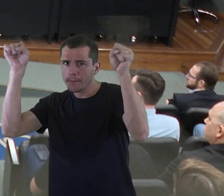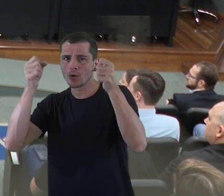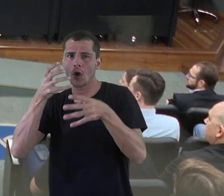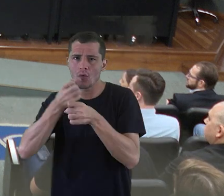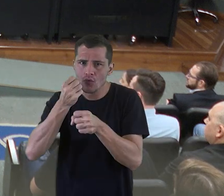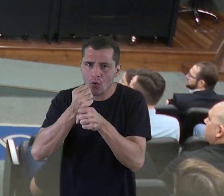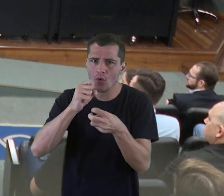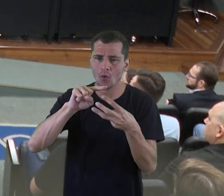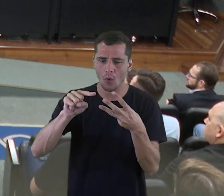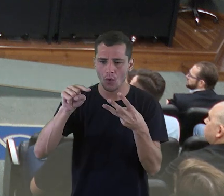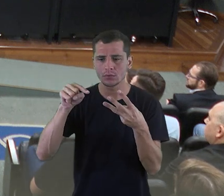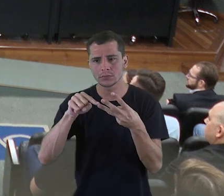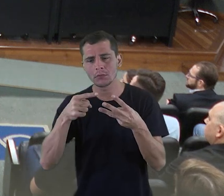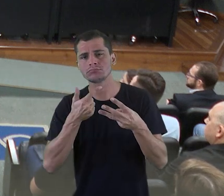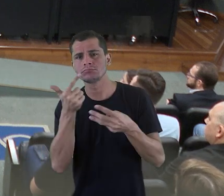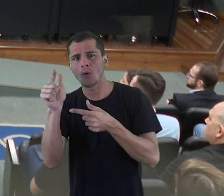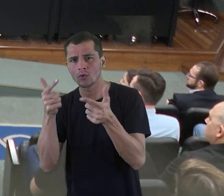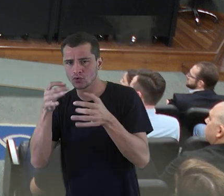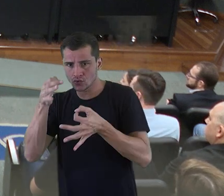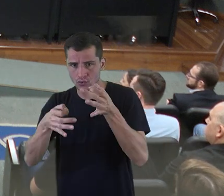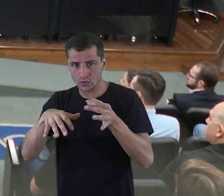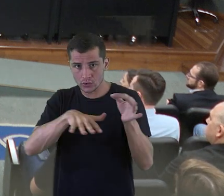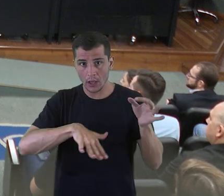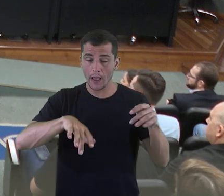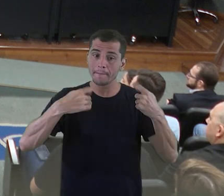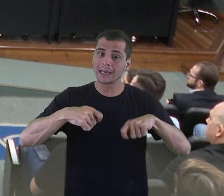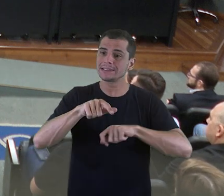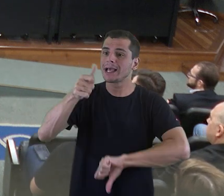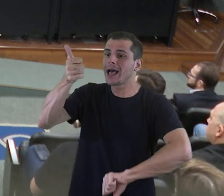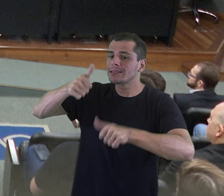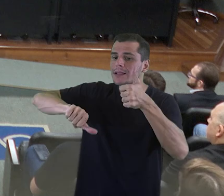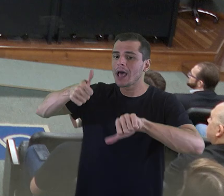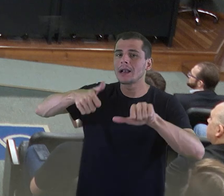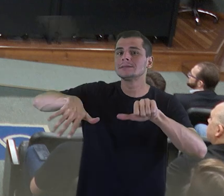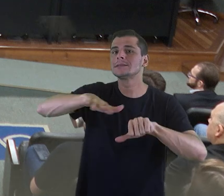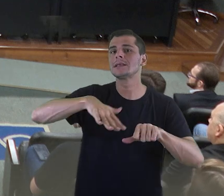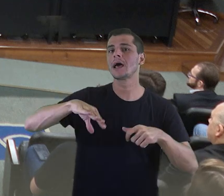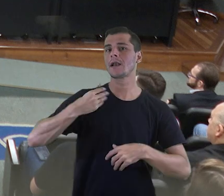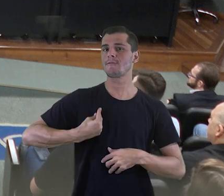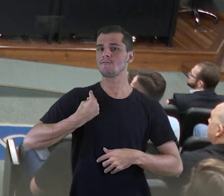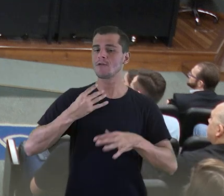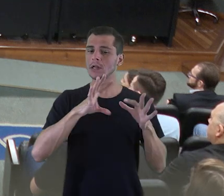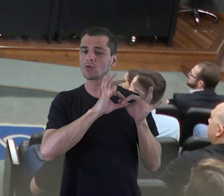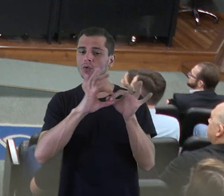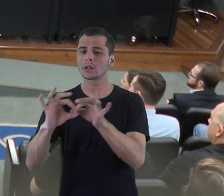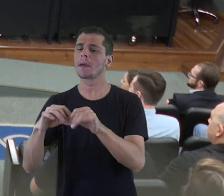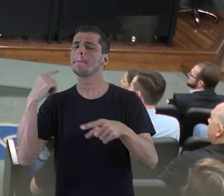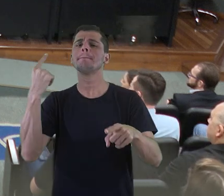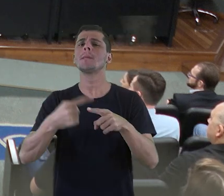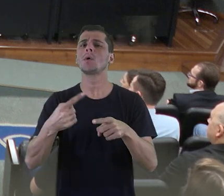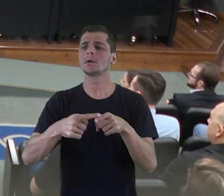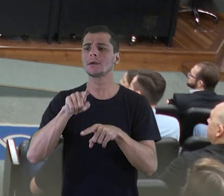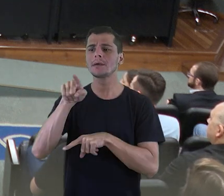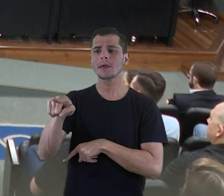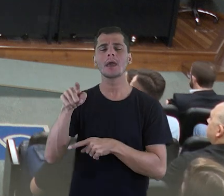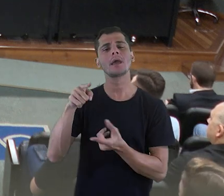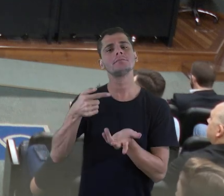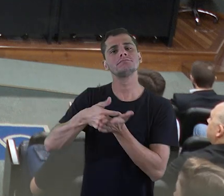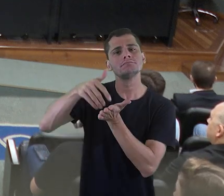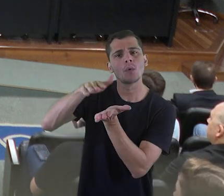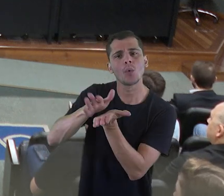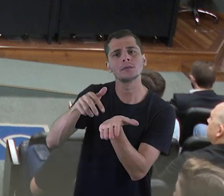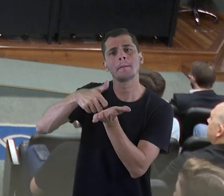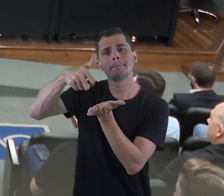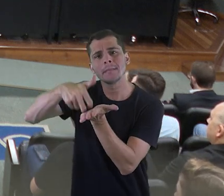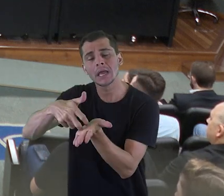as situações específicas e fáticas do gestor de quem praticou o ato